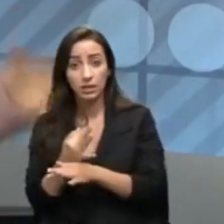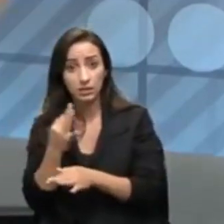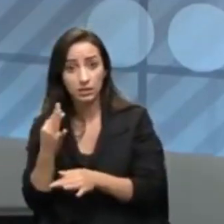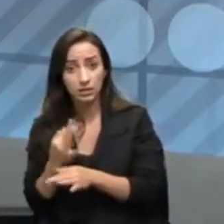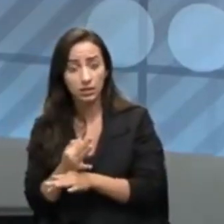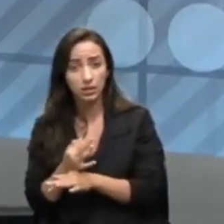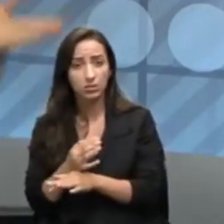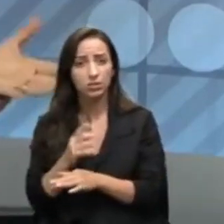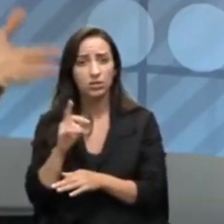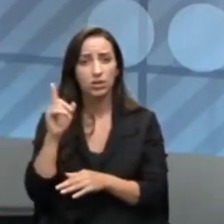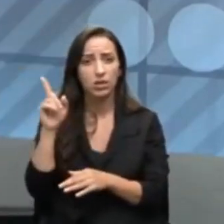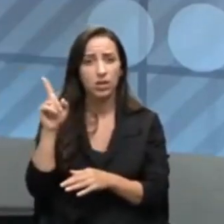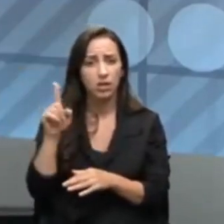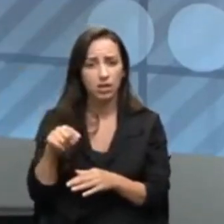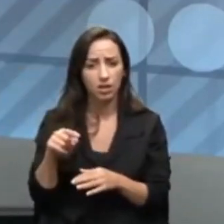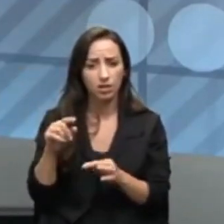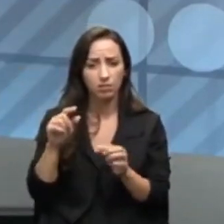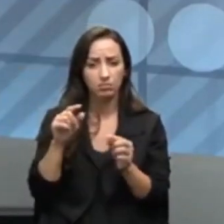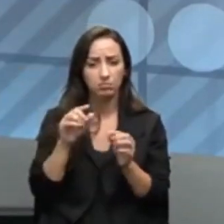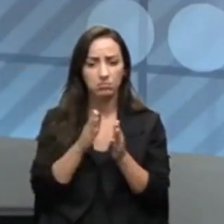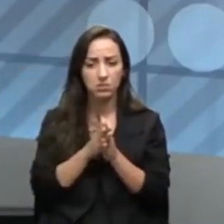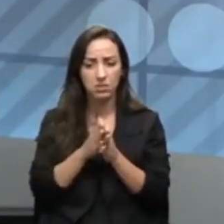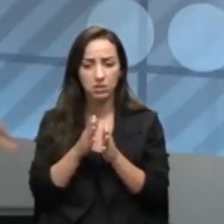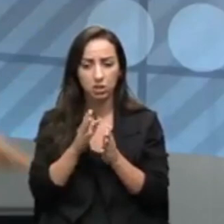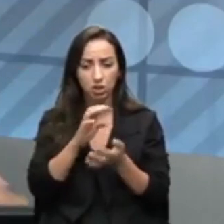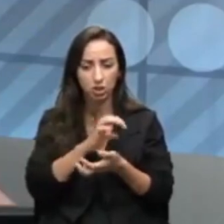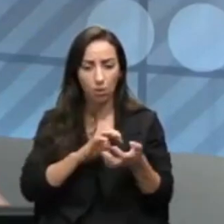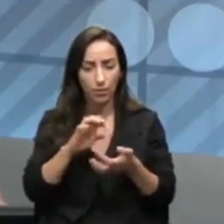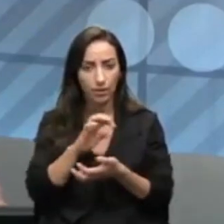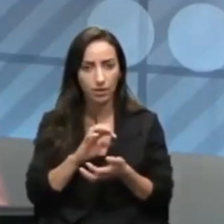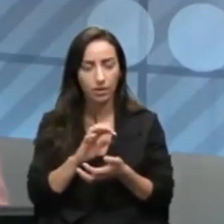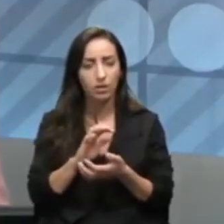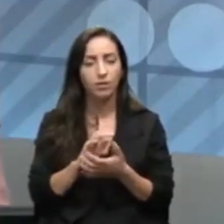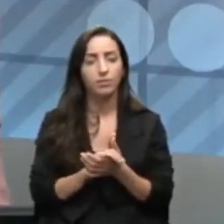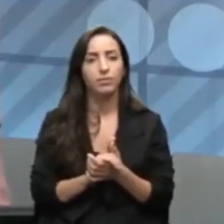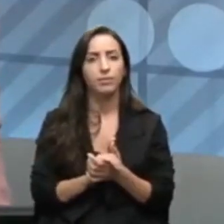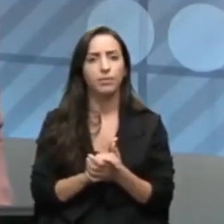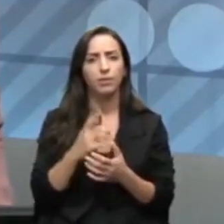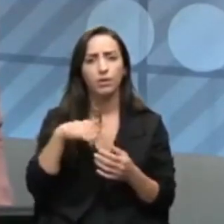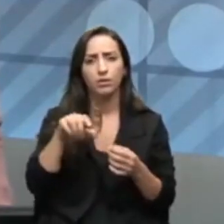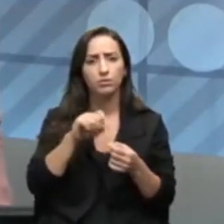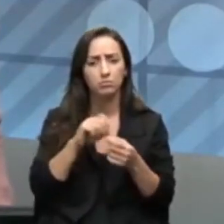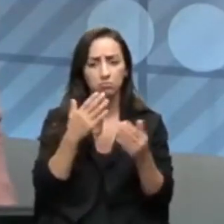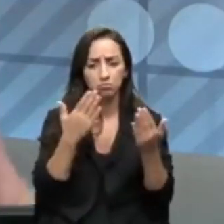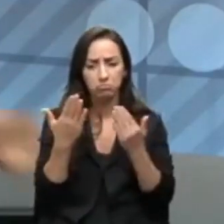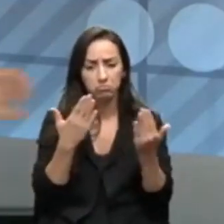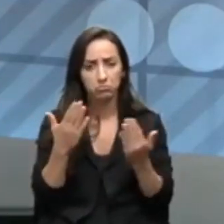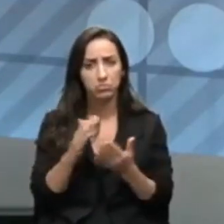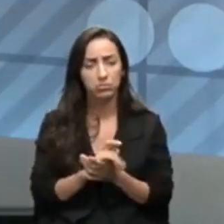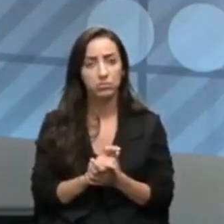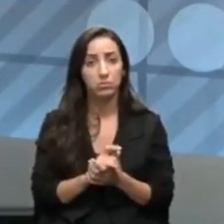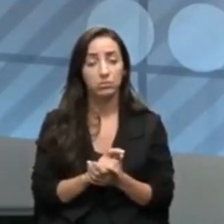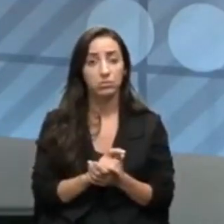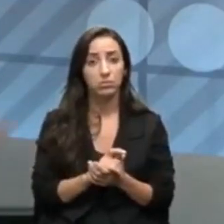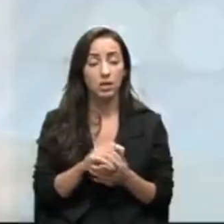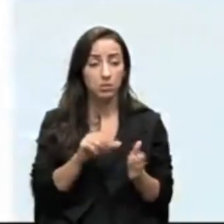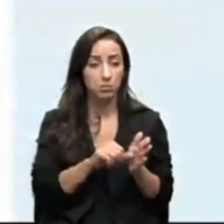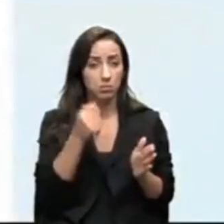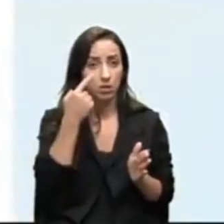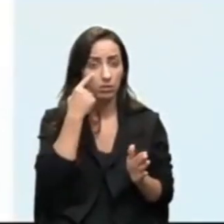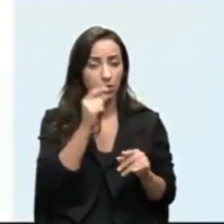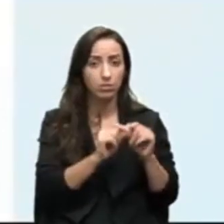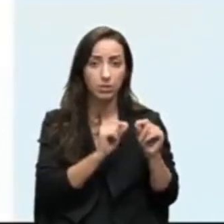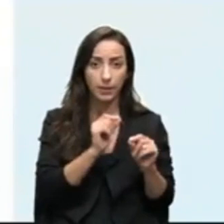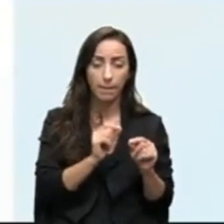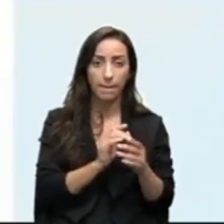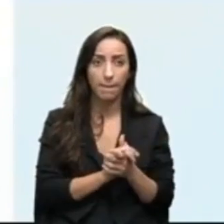é em função da nossa seção transversal, da nossa geometria. O que a gente vai fazer, então, de comparação? Uma primeira verificação